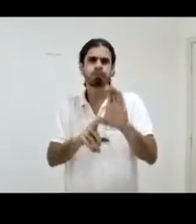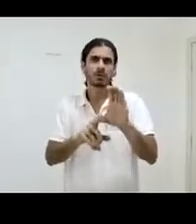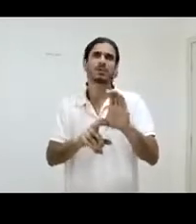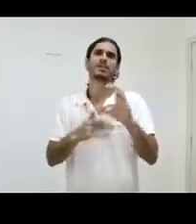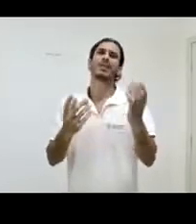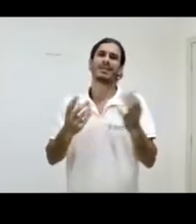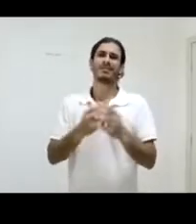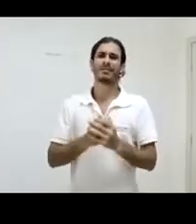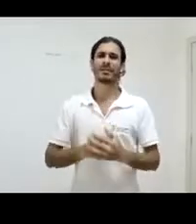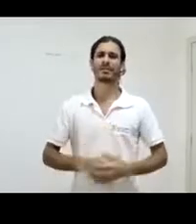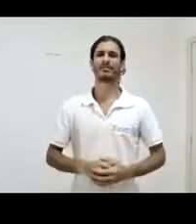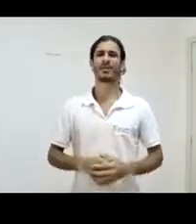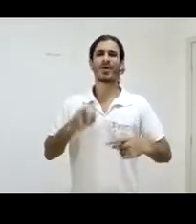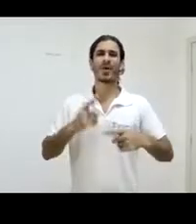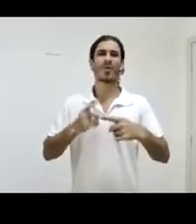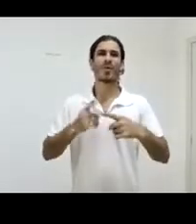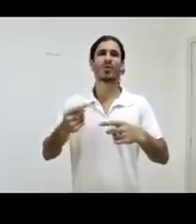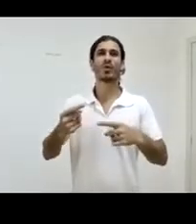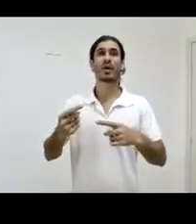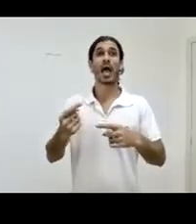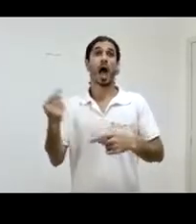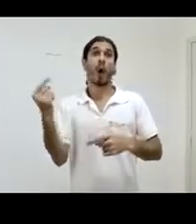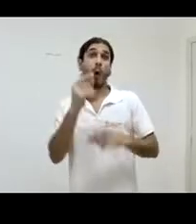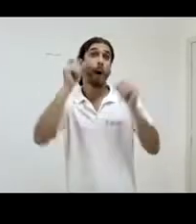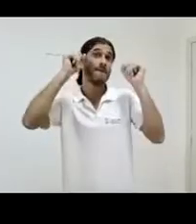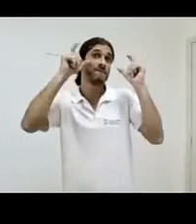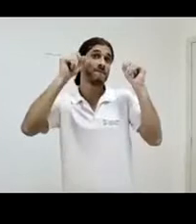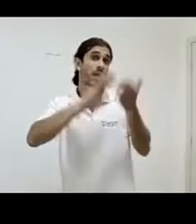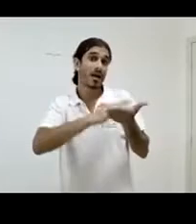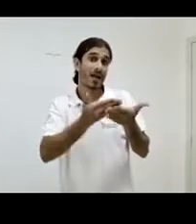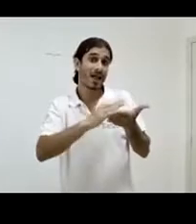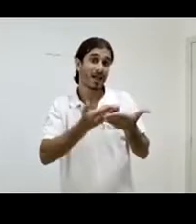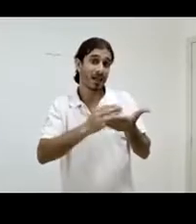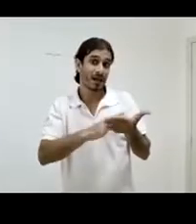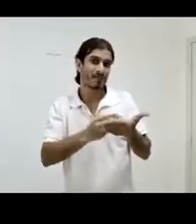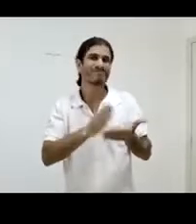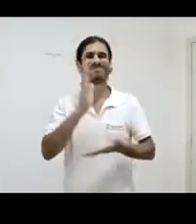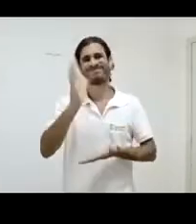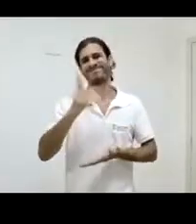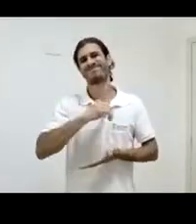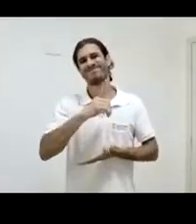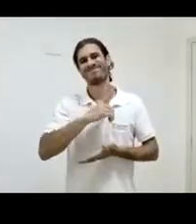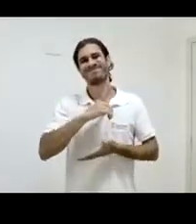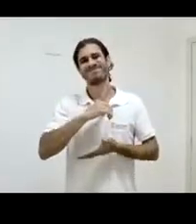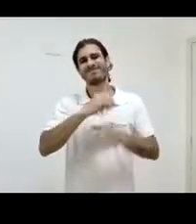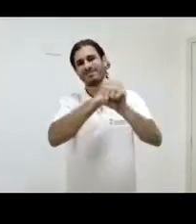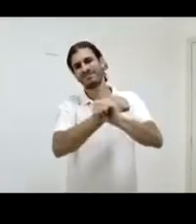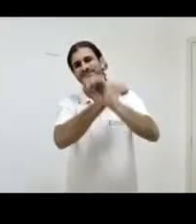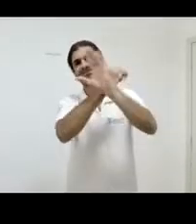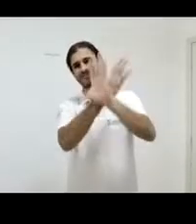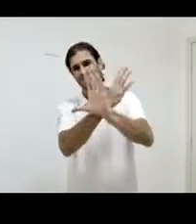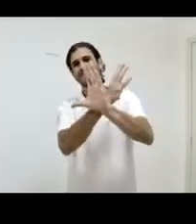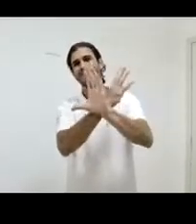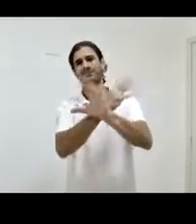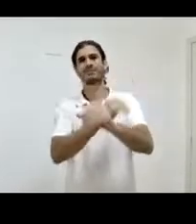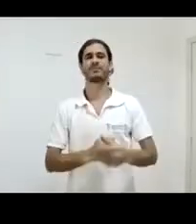fixado o Felipe, por aí ele fazer a tradução. Aí, e ela compartilhou a